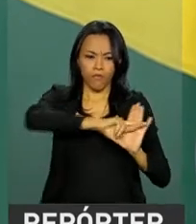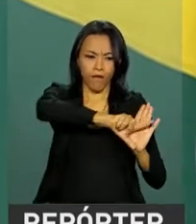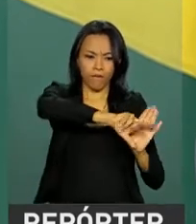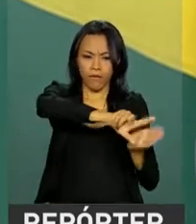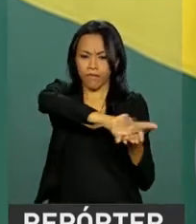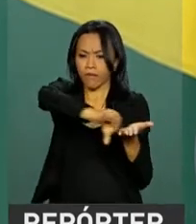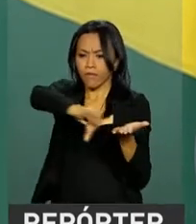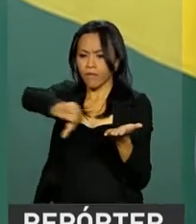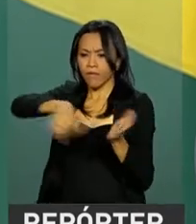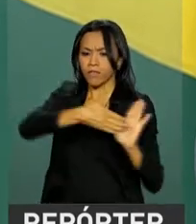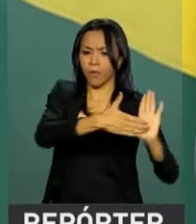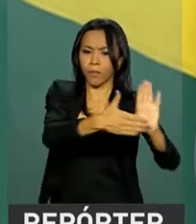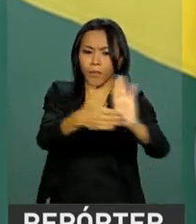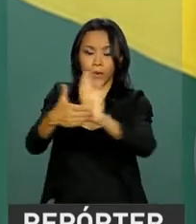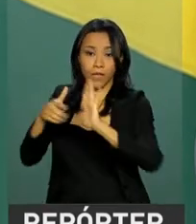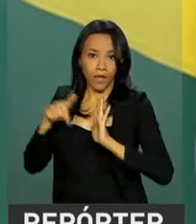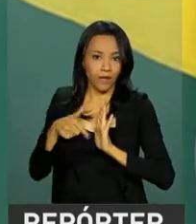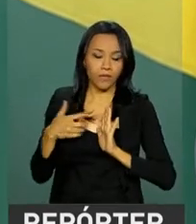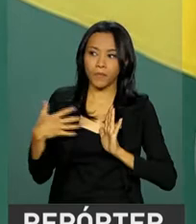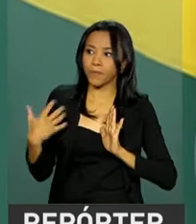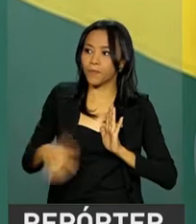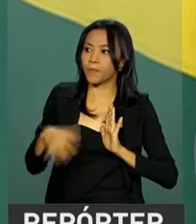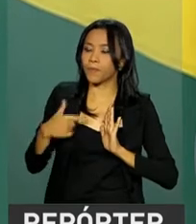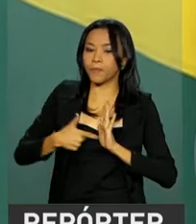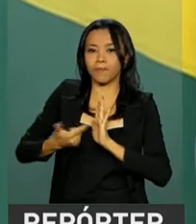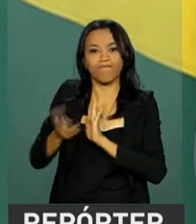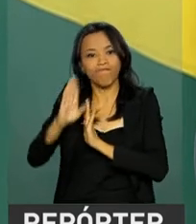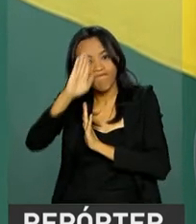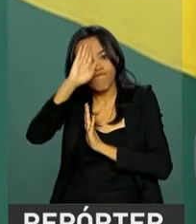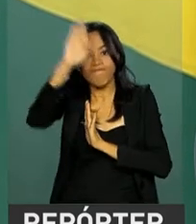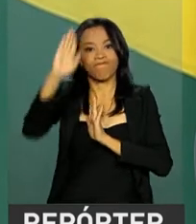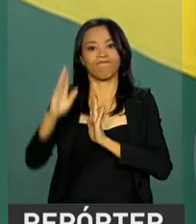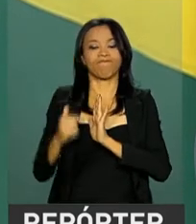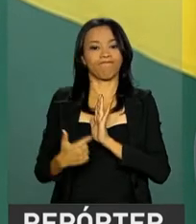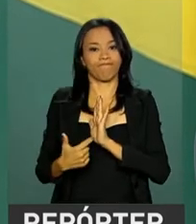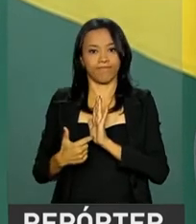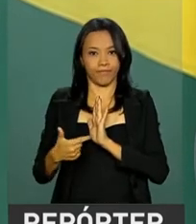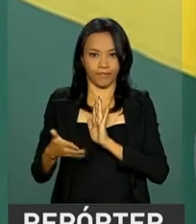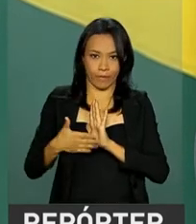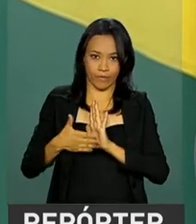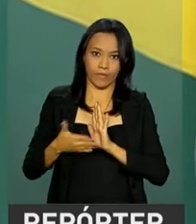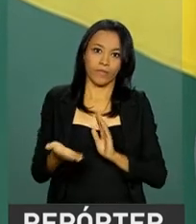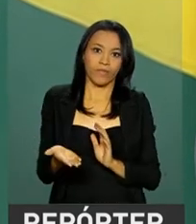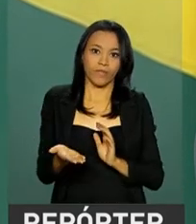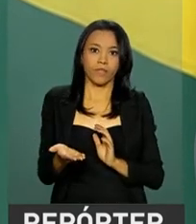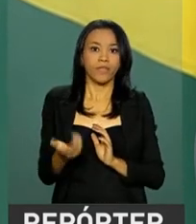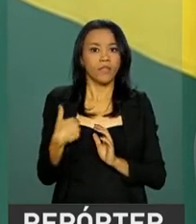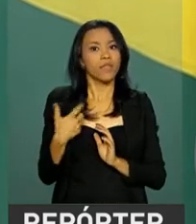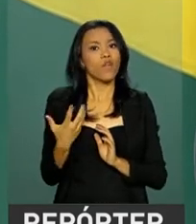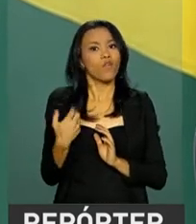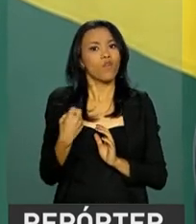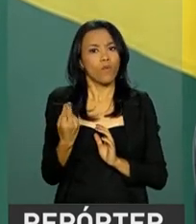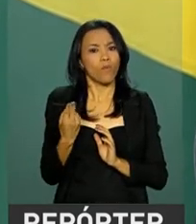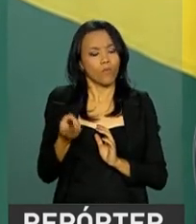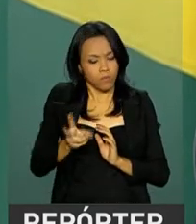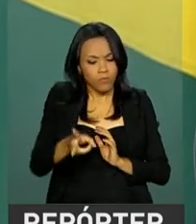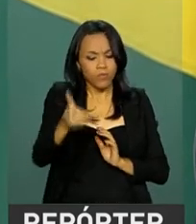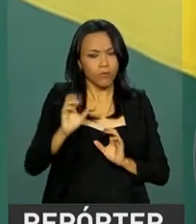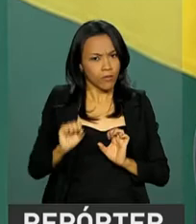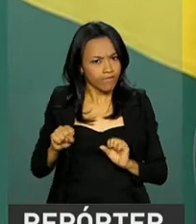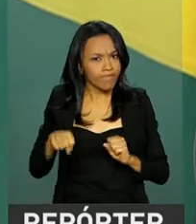que nós estamos fazendo eu eu quero dizer que eu continuarei me empenhando